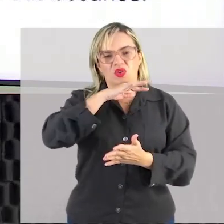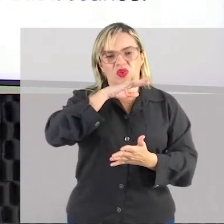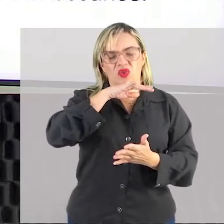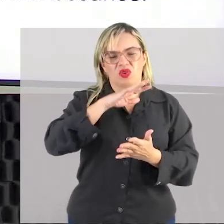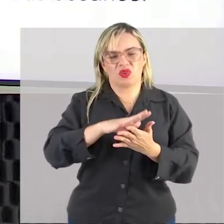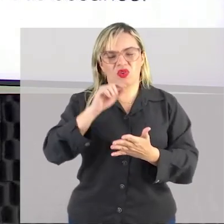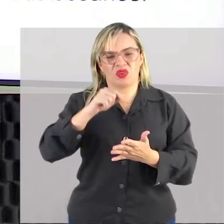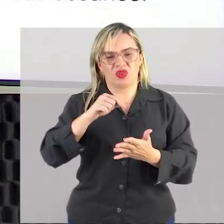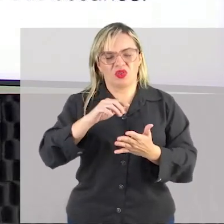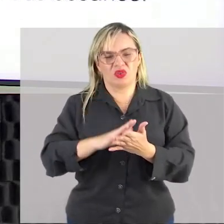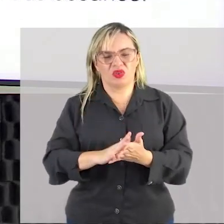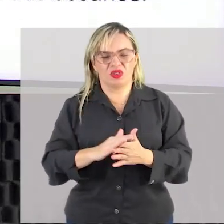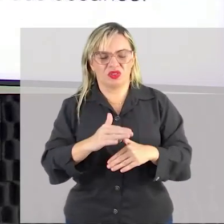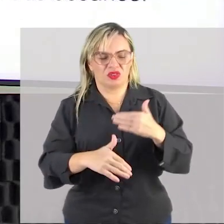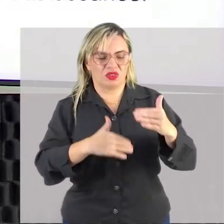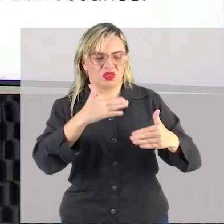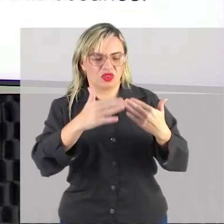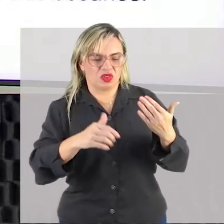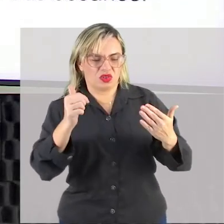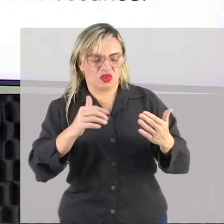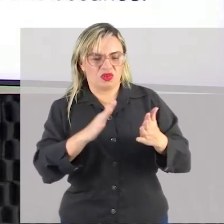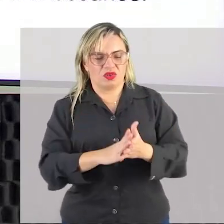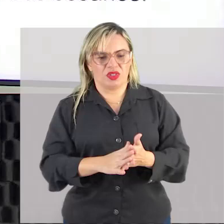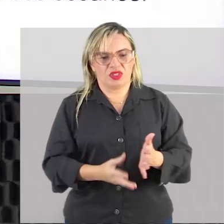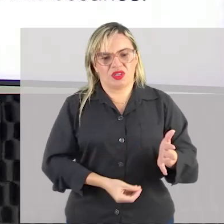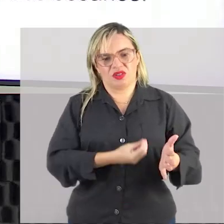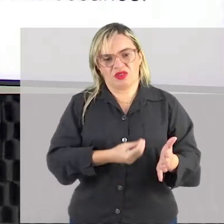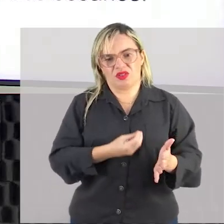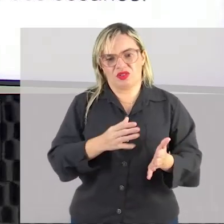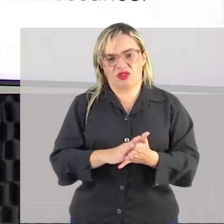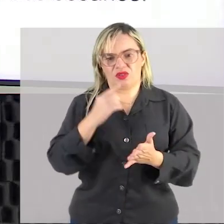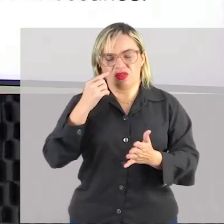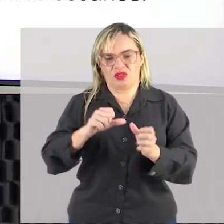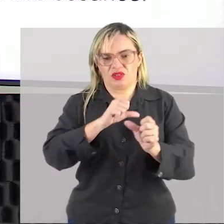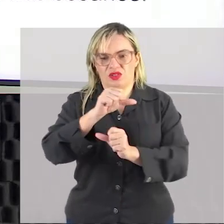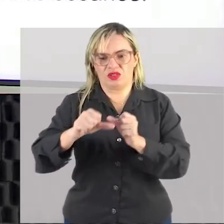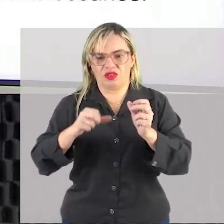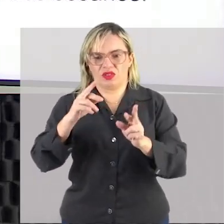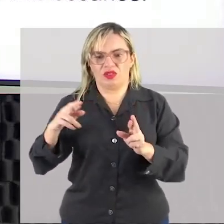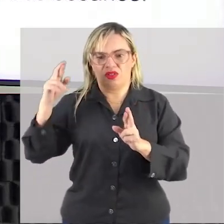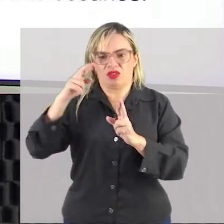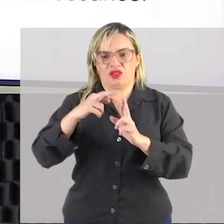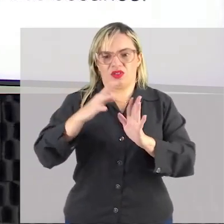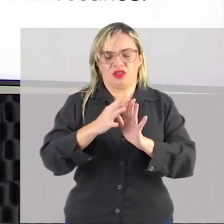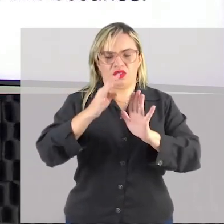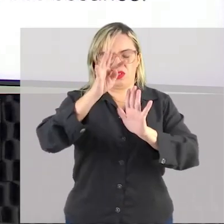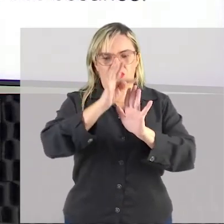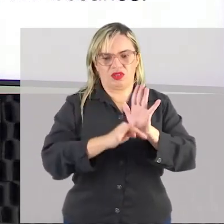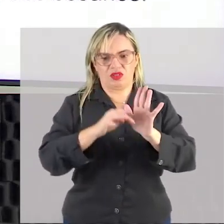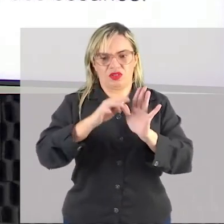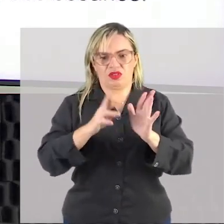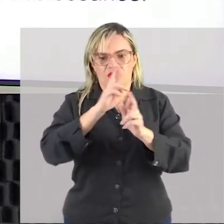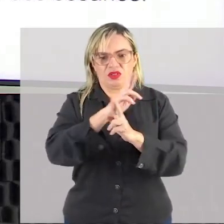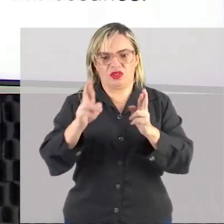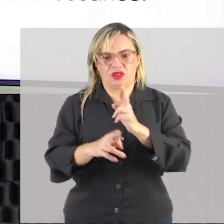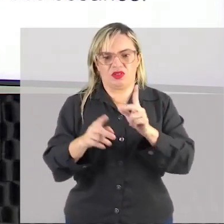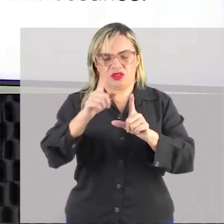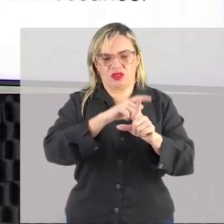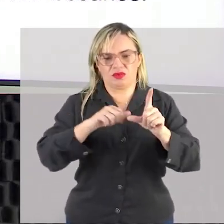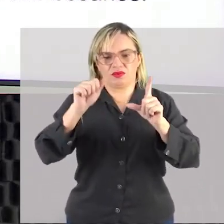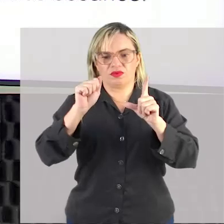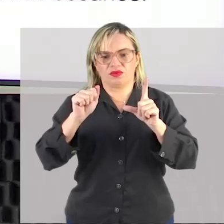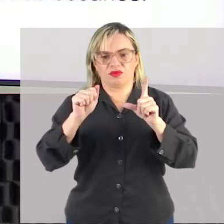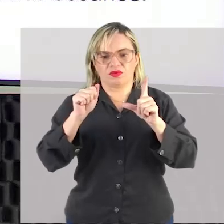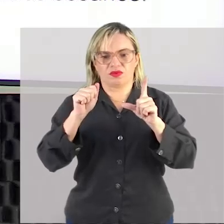e a sobrevivência. A alteração que se refere o texto diz respeito ao aumento de quê? Da acidez das águas dos